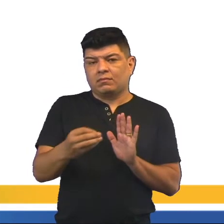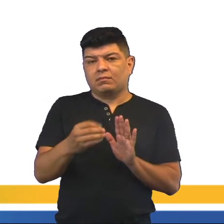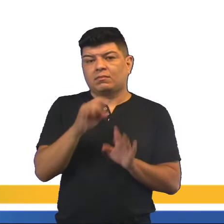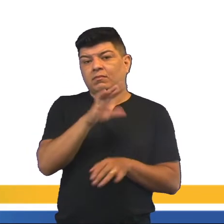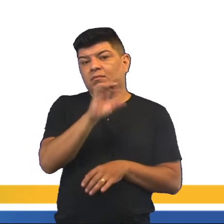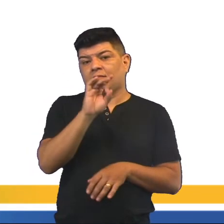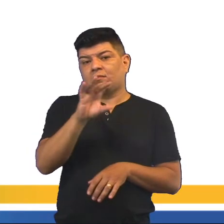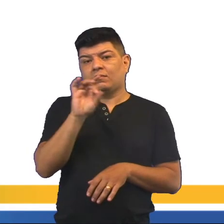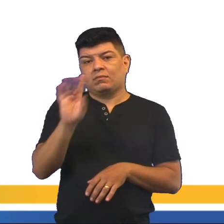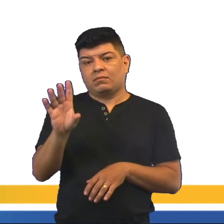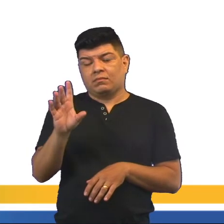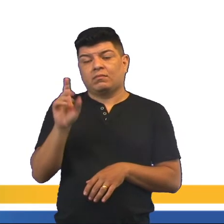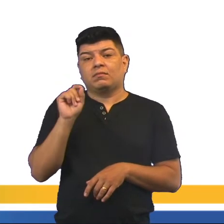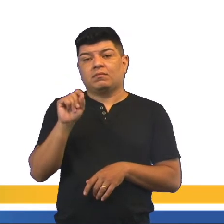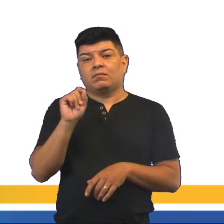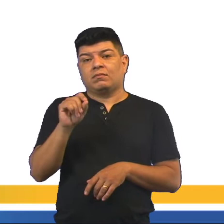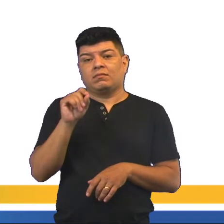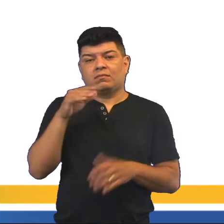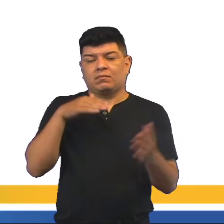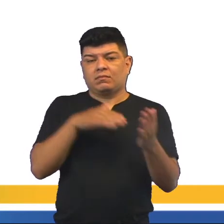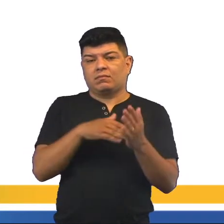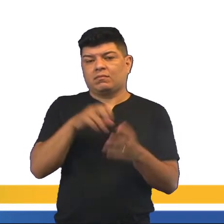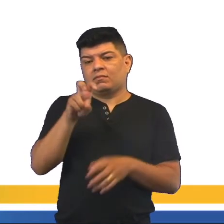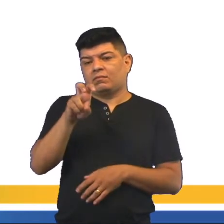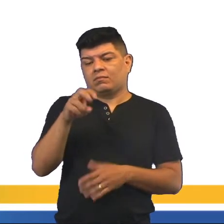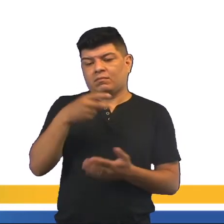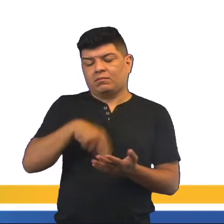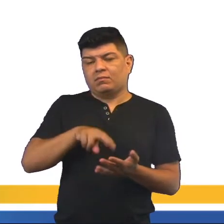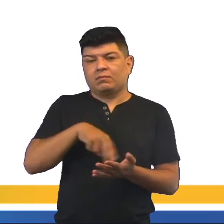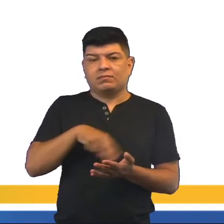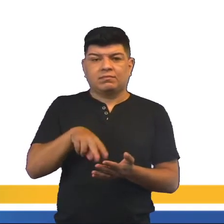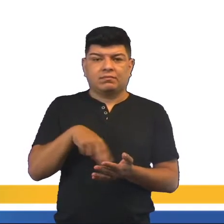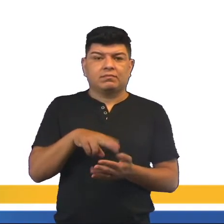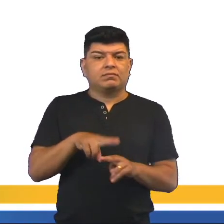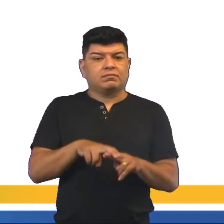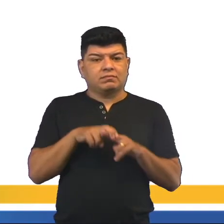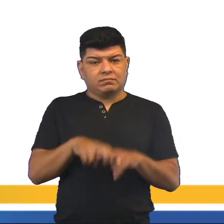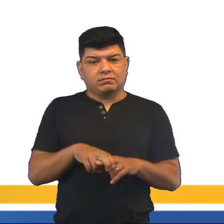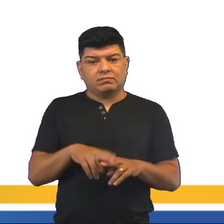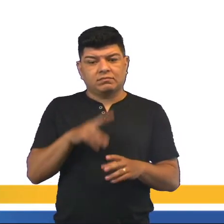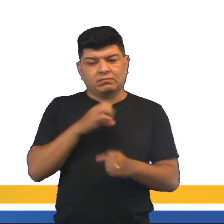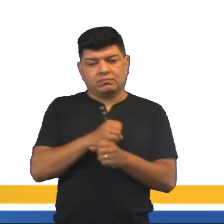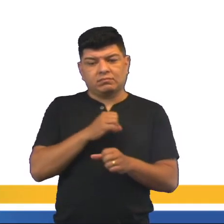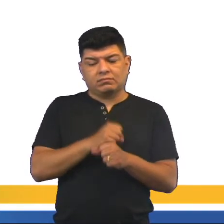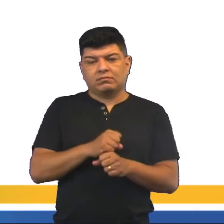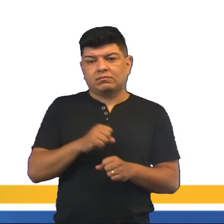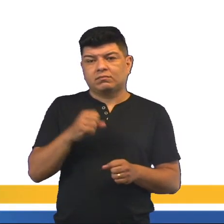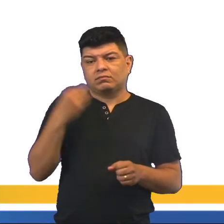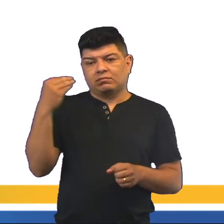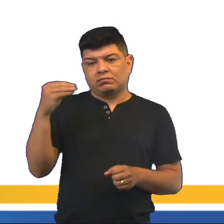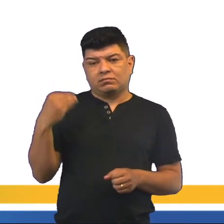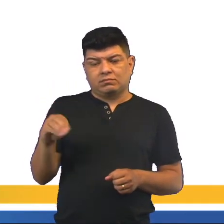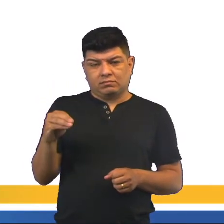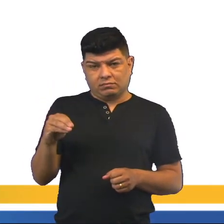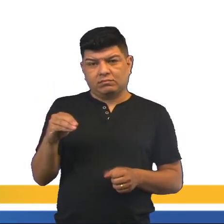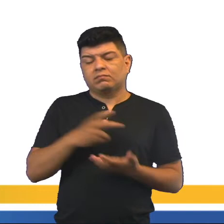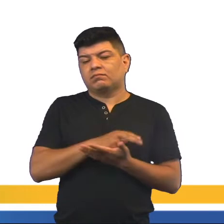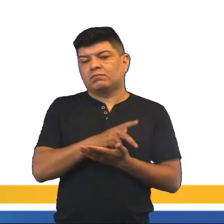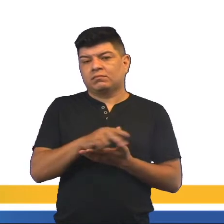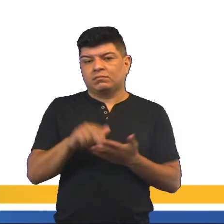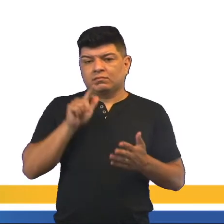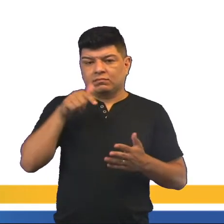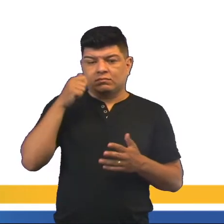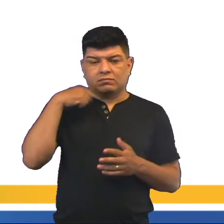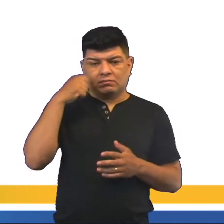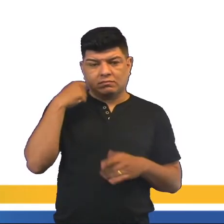em cada uma figuravam até 5 danças, né? Estas, somadas a publicações feitas por diversos